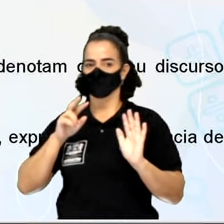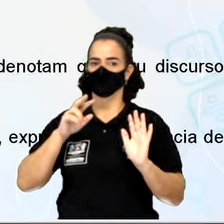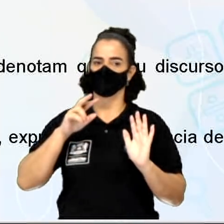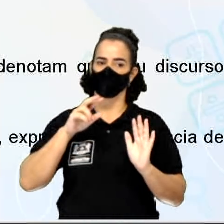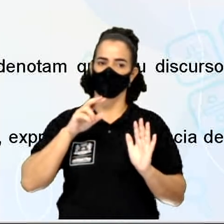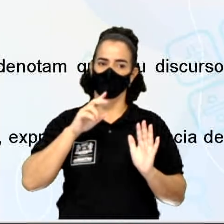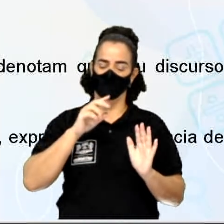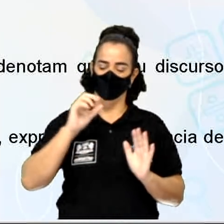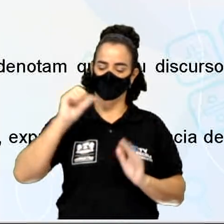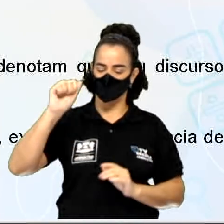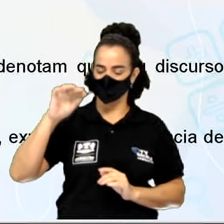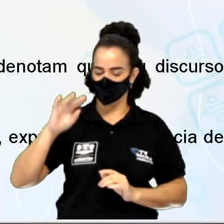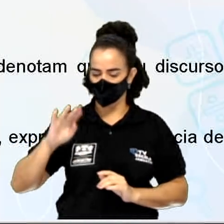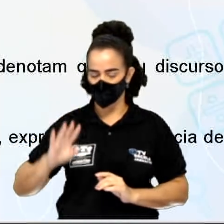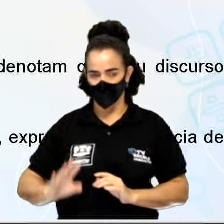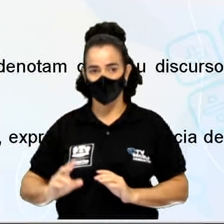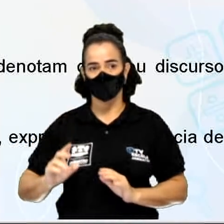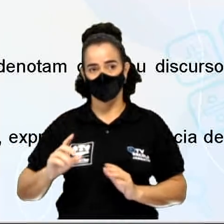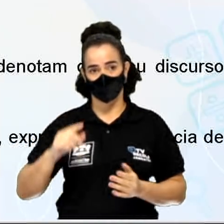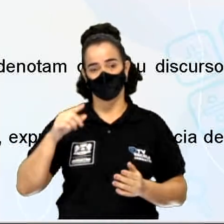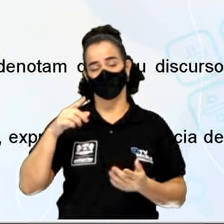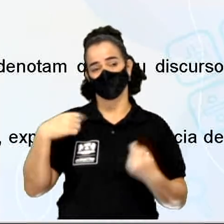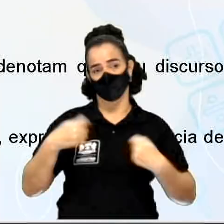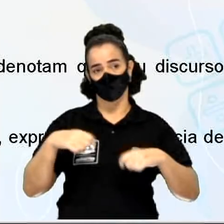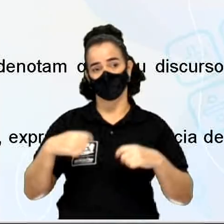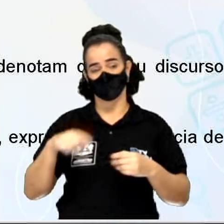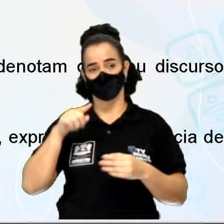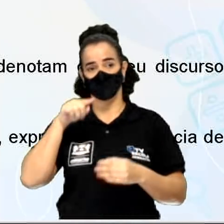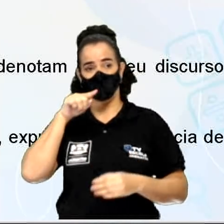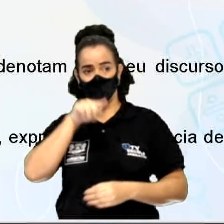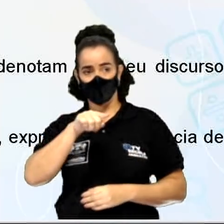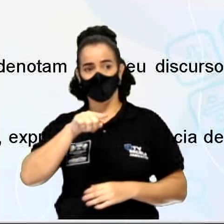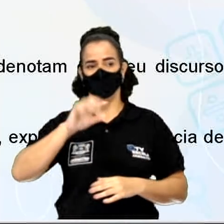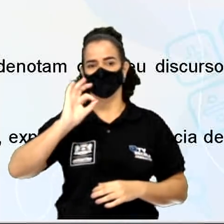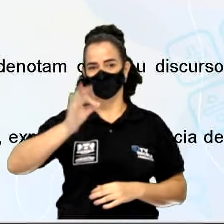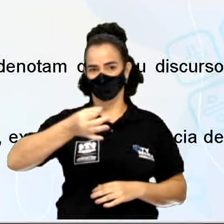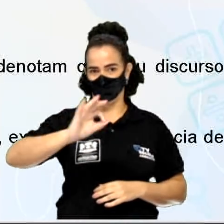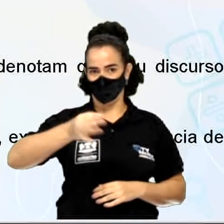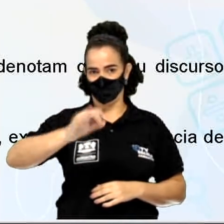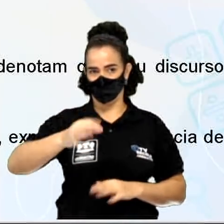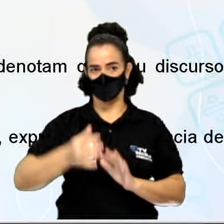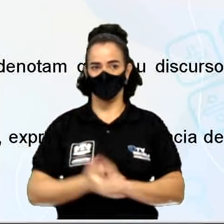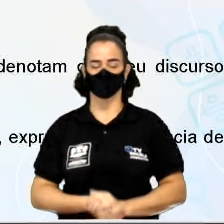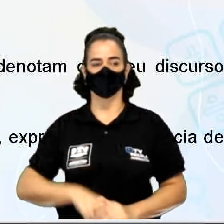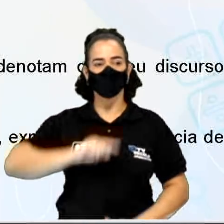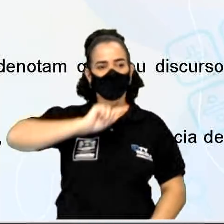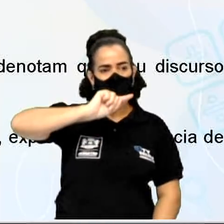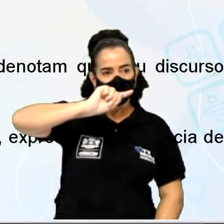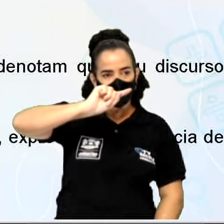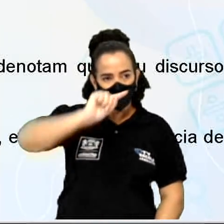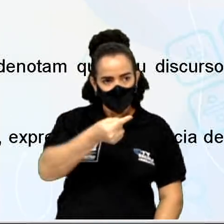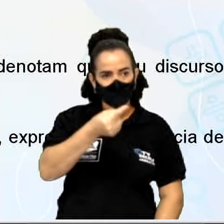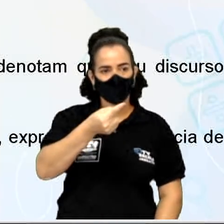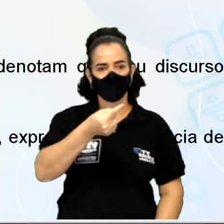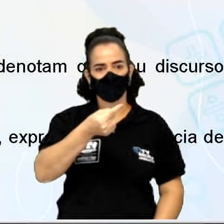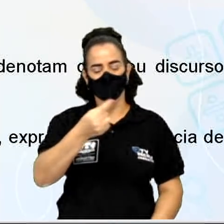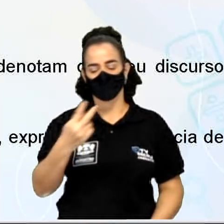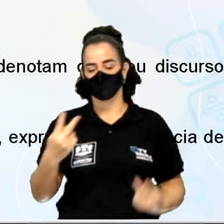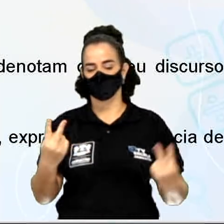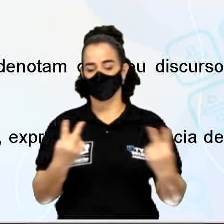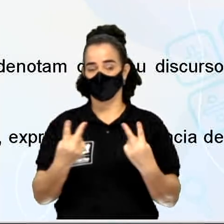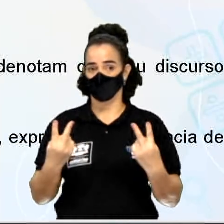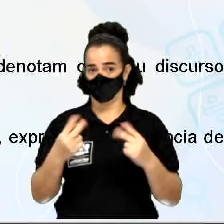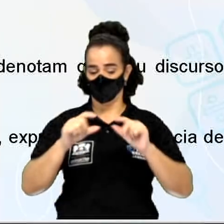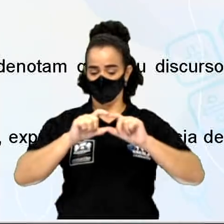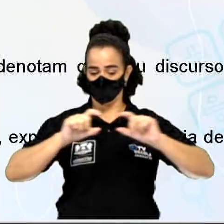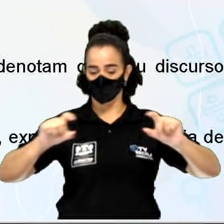correta. Vamos lá, vamos avaliar o item 1. A vírgula presente em ambas as orações é